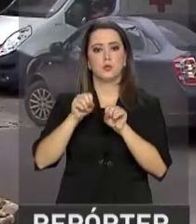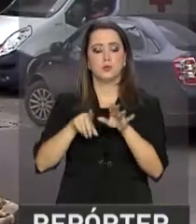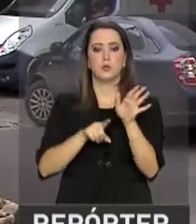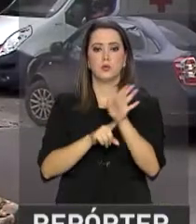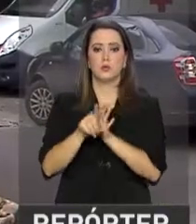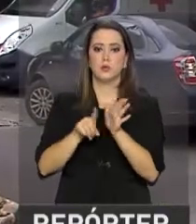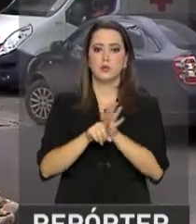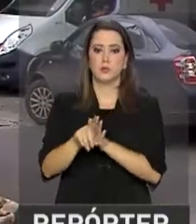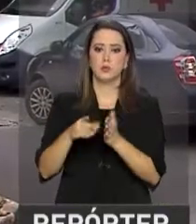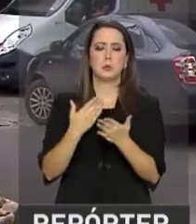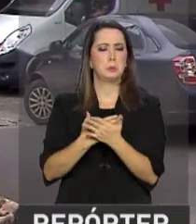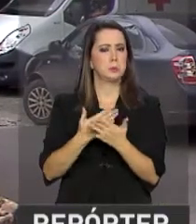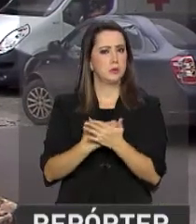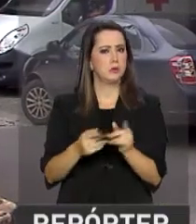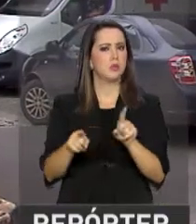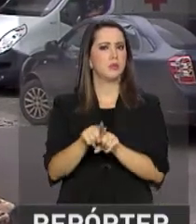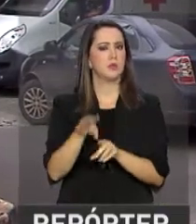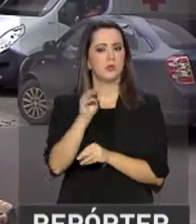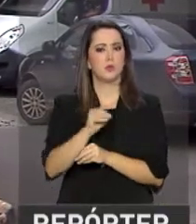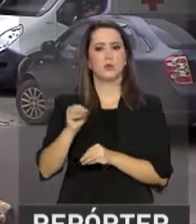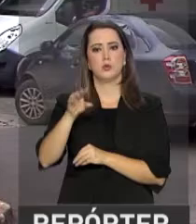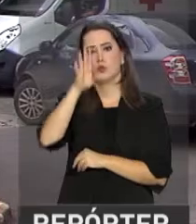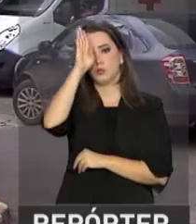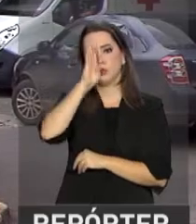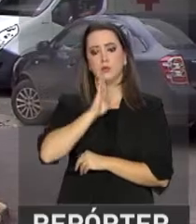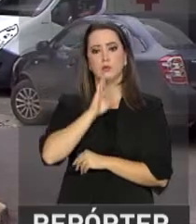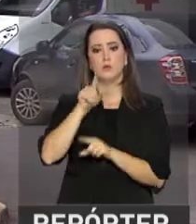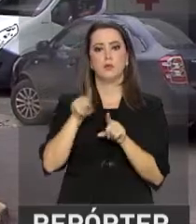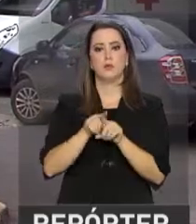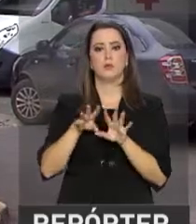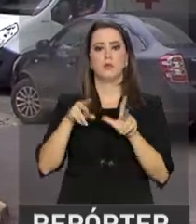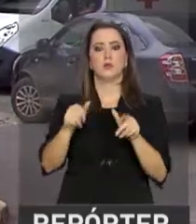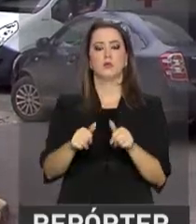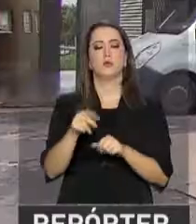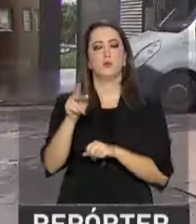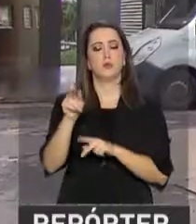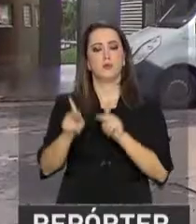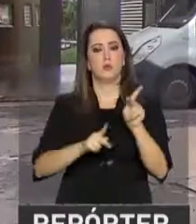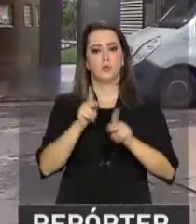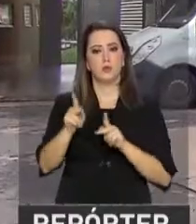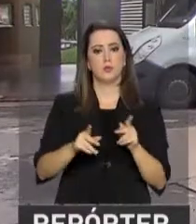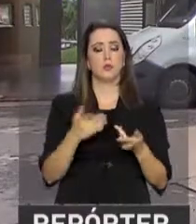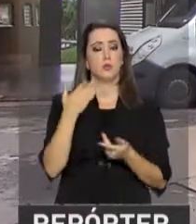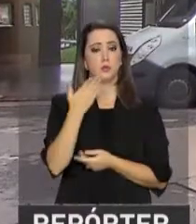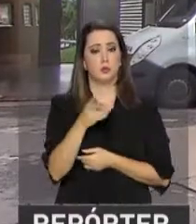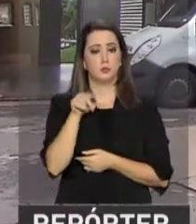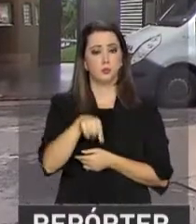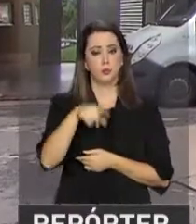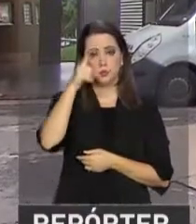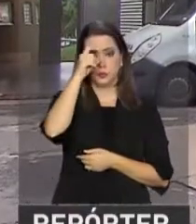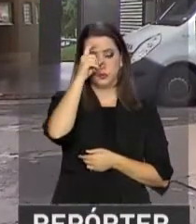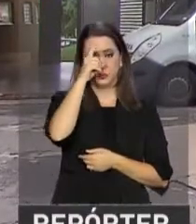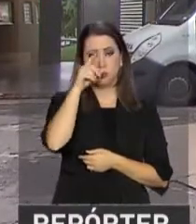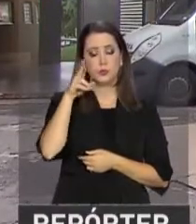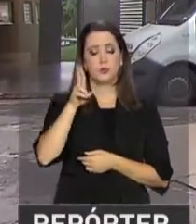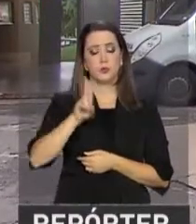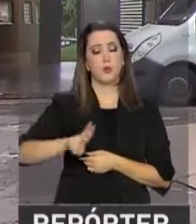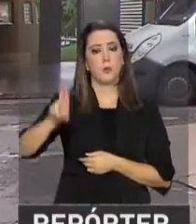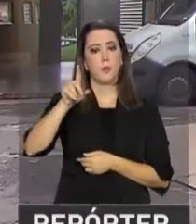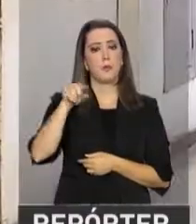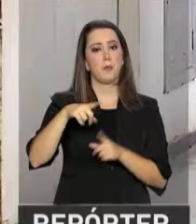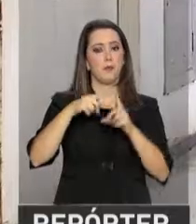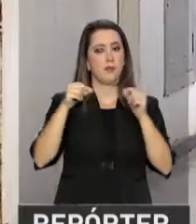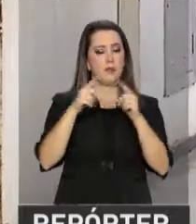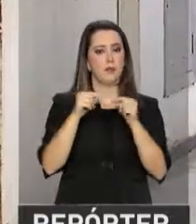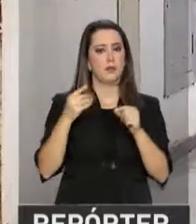pesquisa e atendimento gratuito a toda a população no hospital universitário de brasília por exemplo